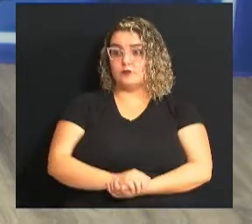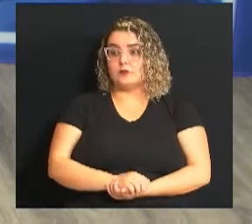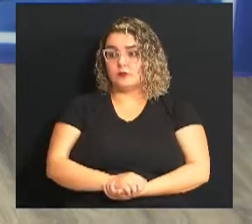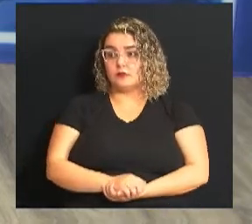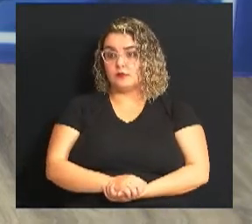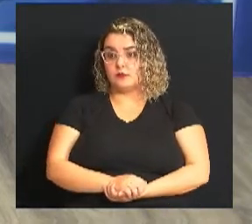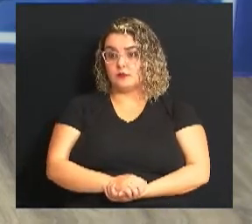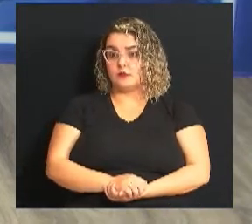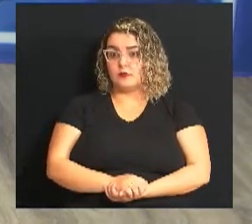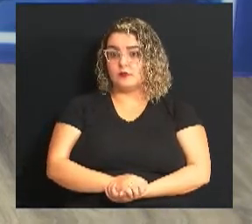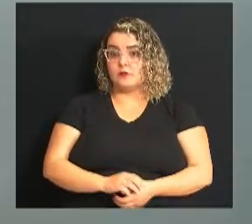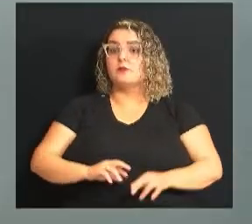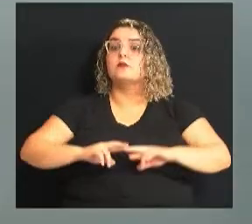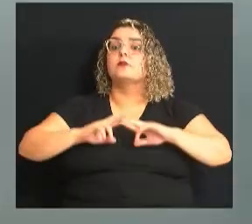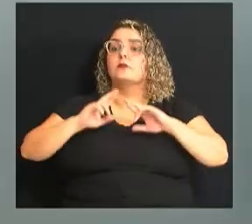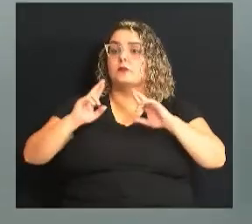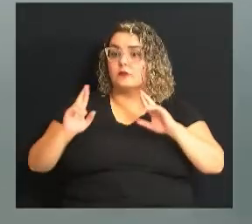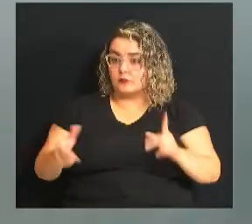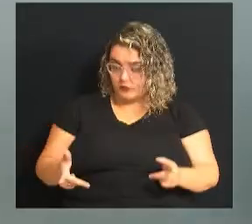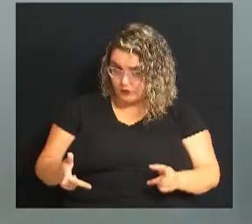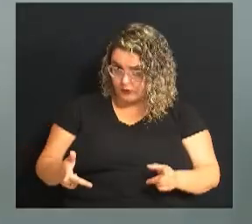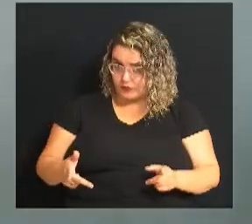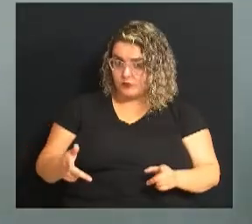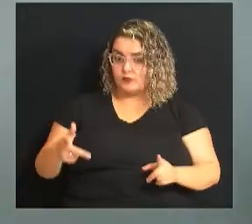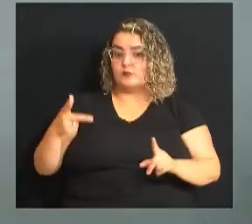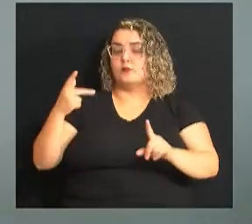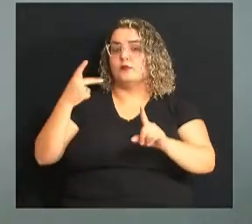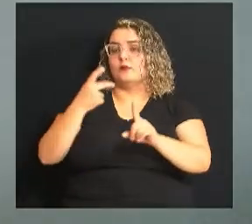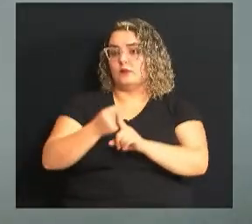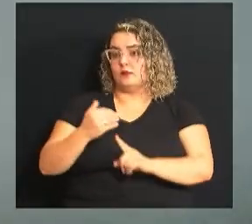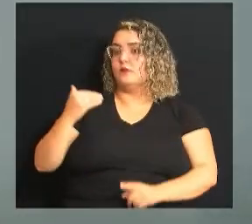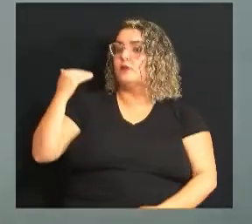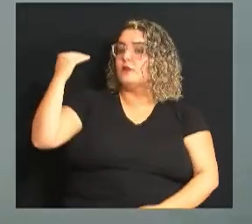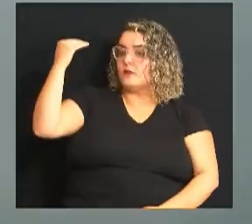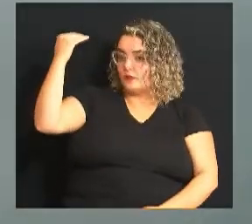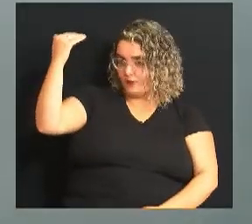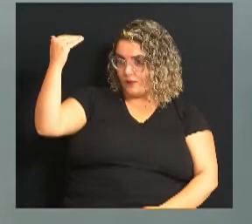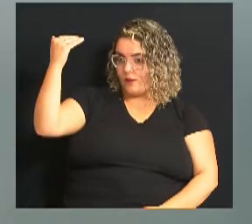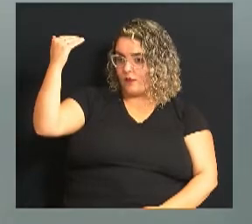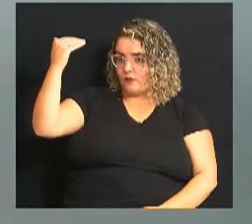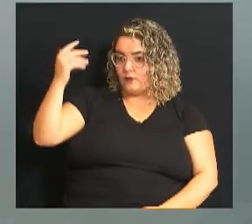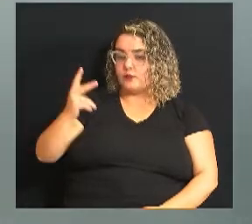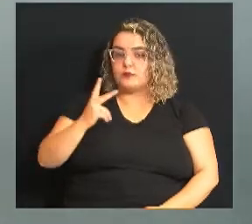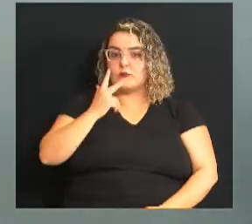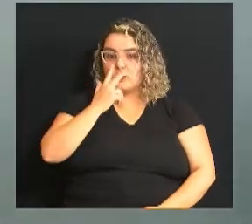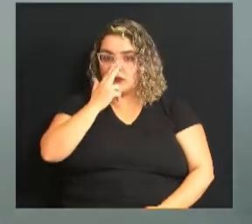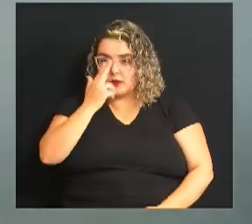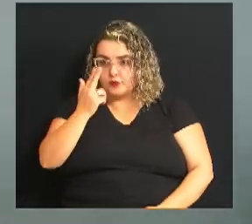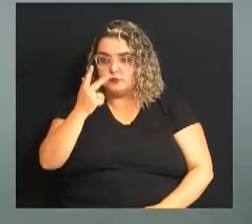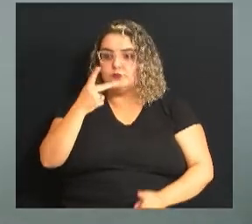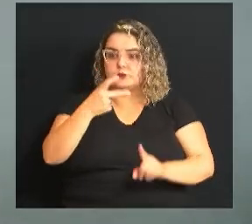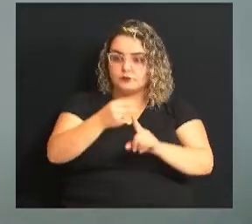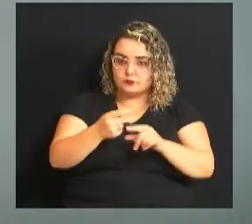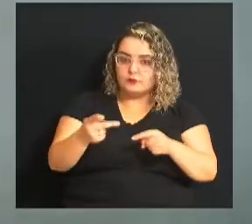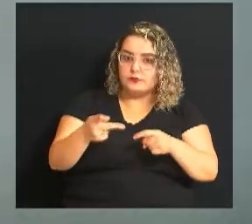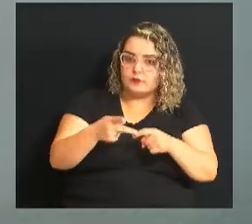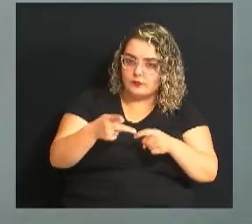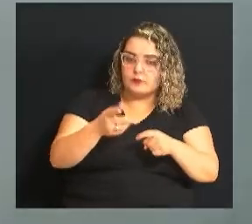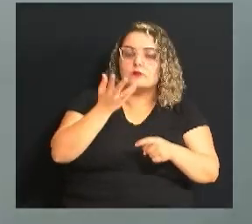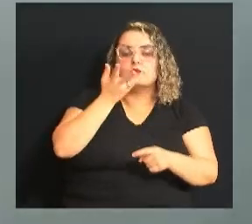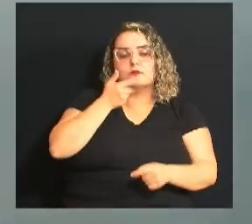Elas são diferentes da dose dos adultos, são similares à dose da pediatria das crianças pequenas,